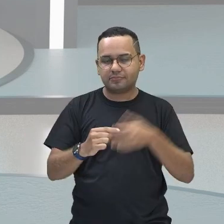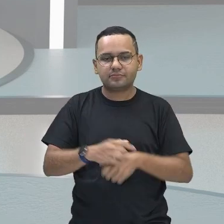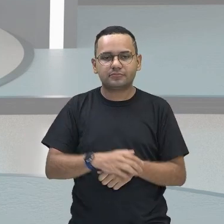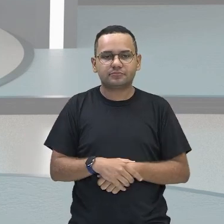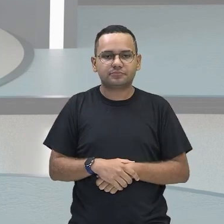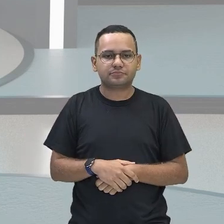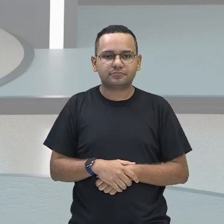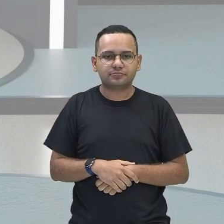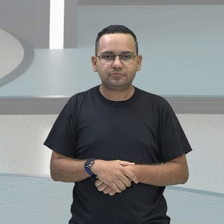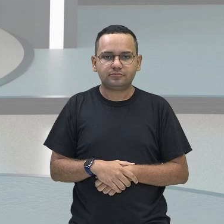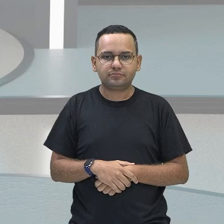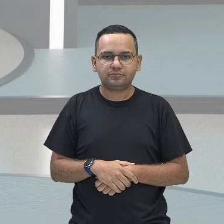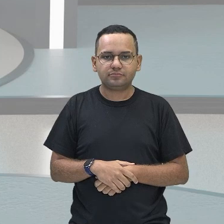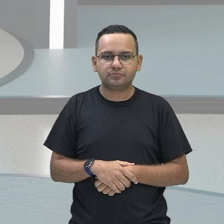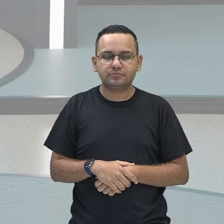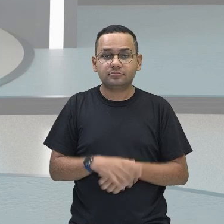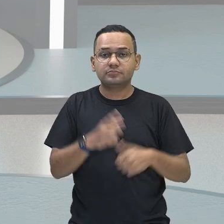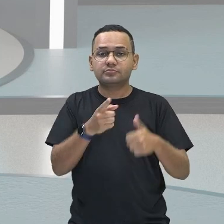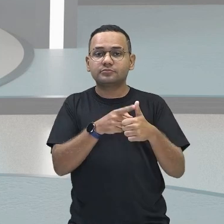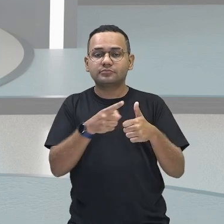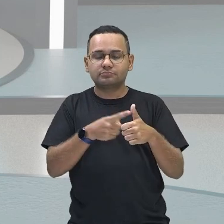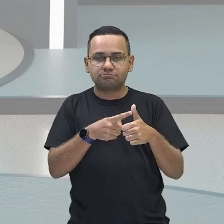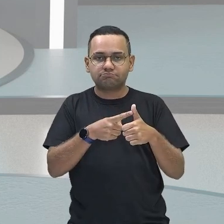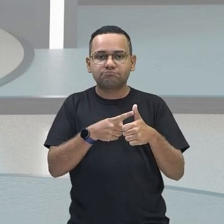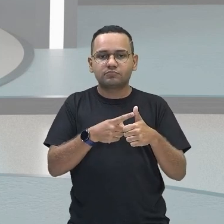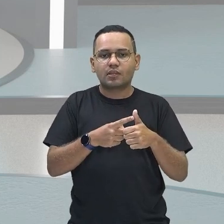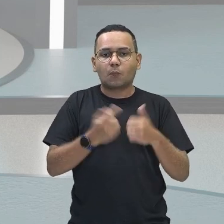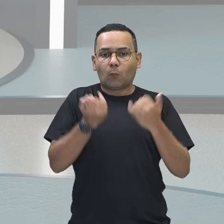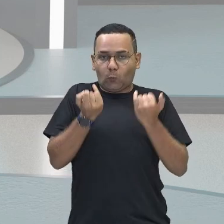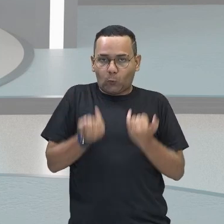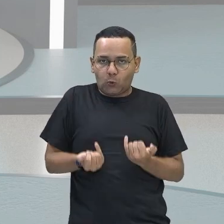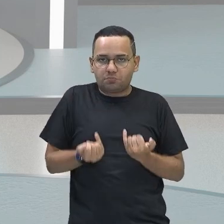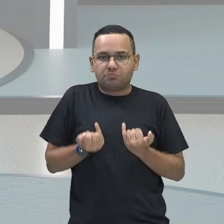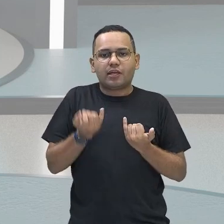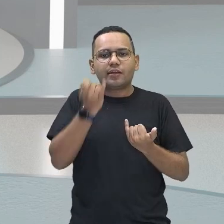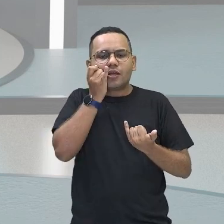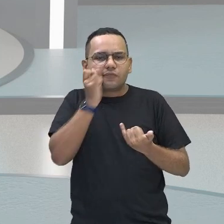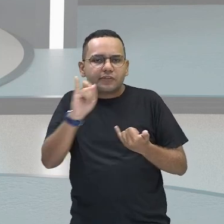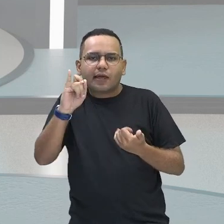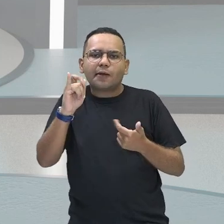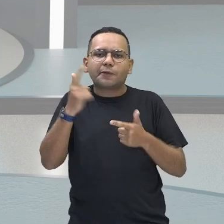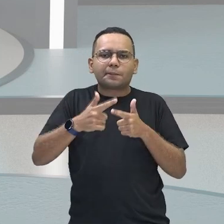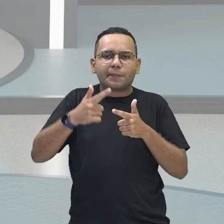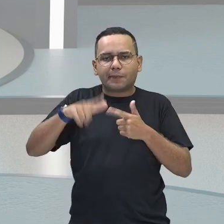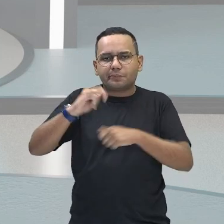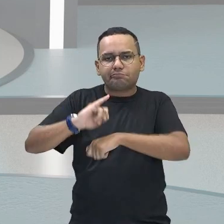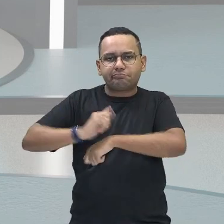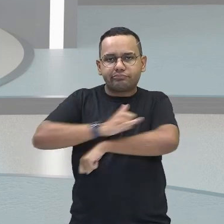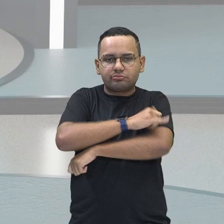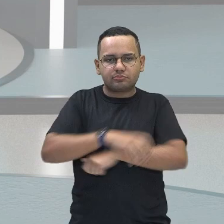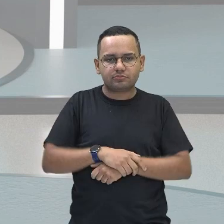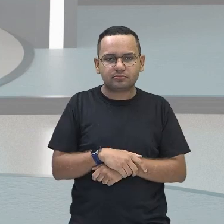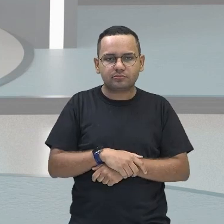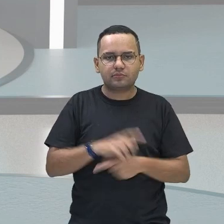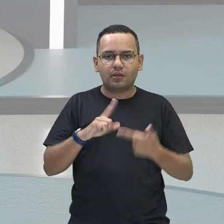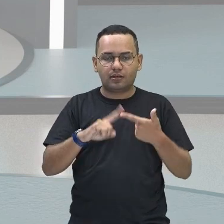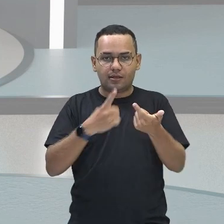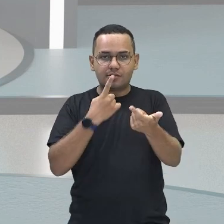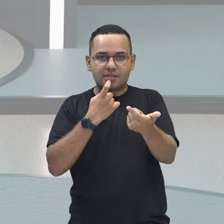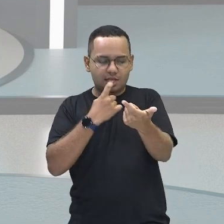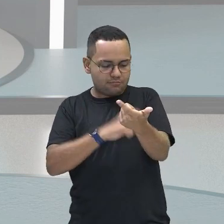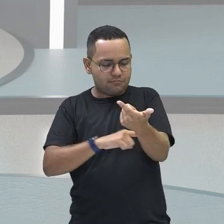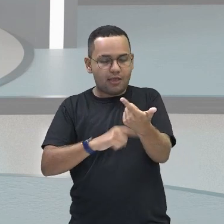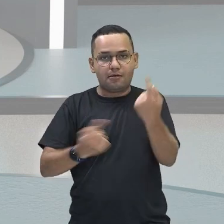ela vai me ajudar a emagrecer combatendo aí a obesidade vai me ajudar a melhorar a circulação sanguínea evitando